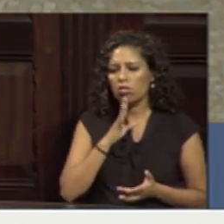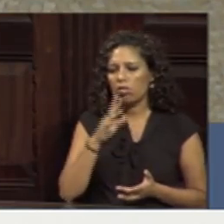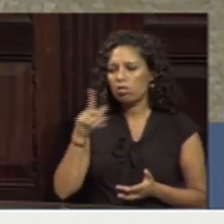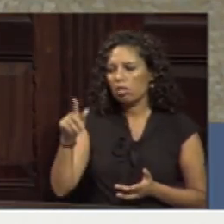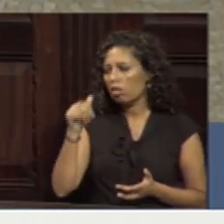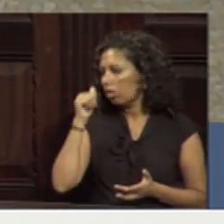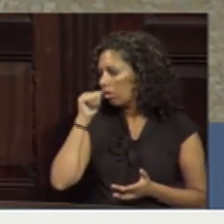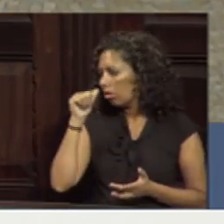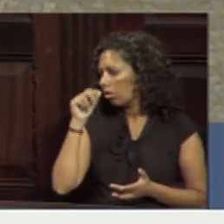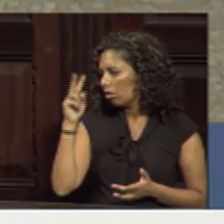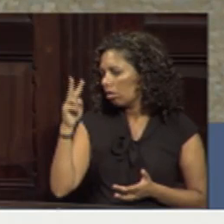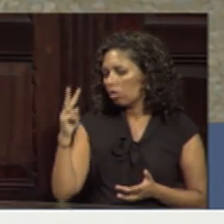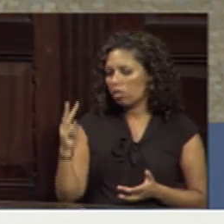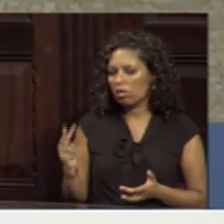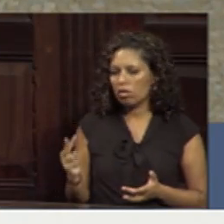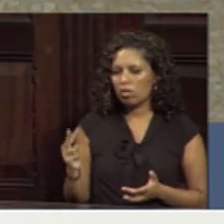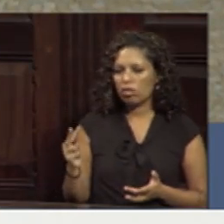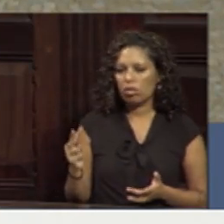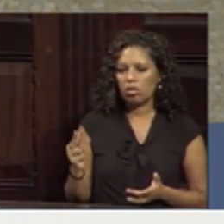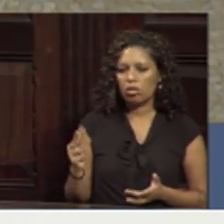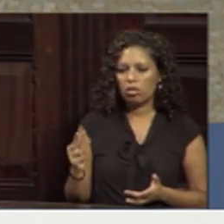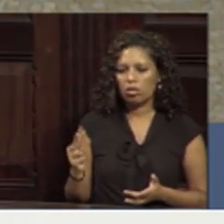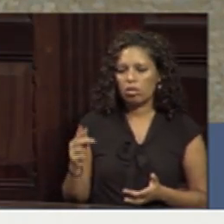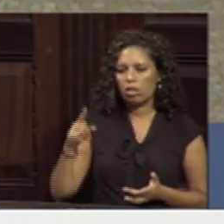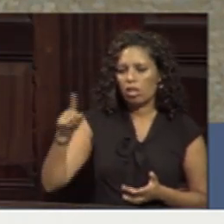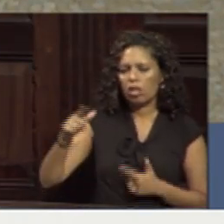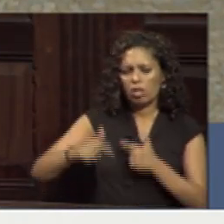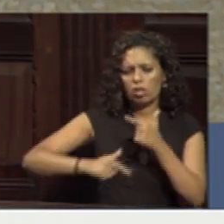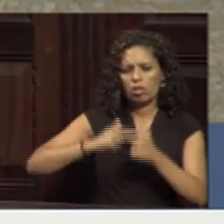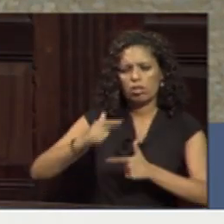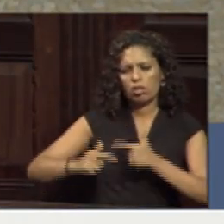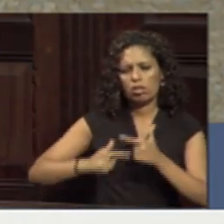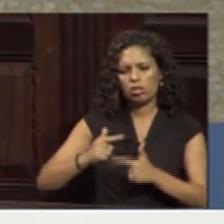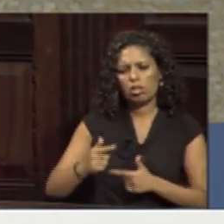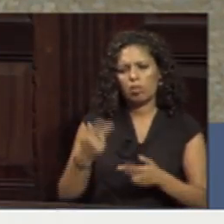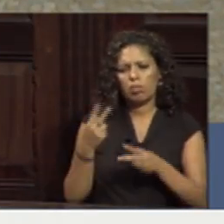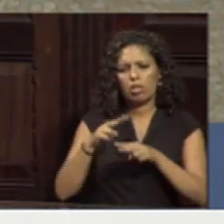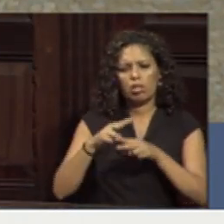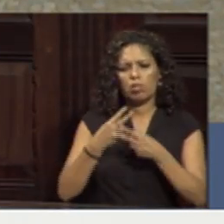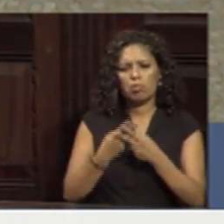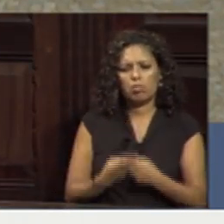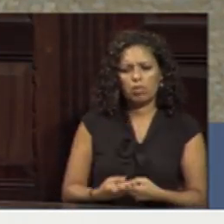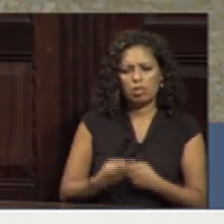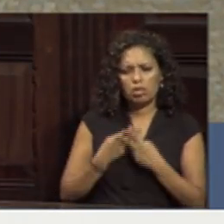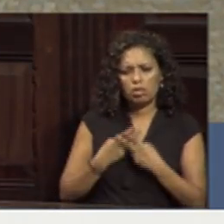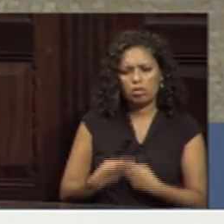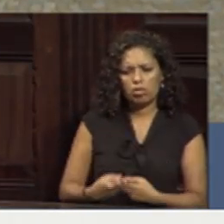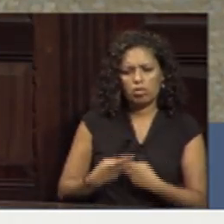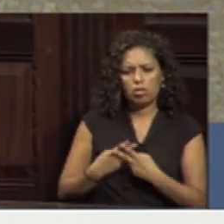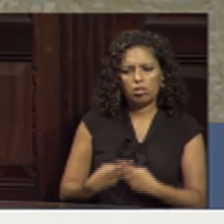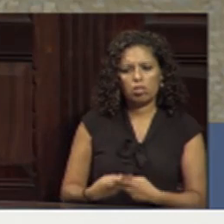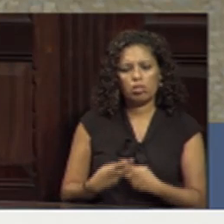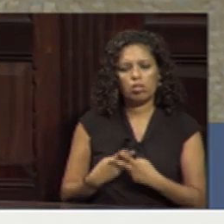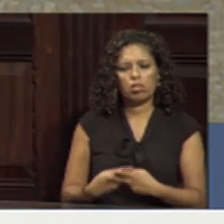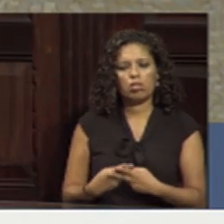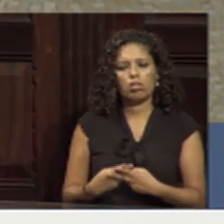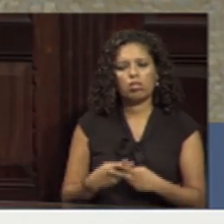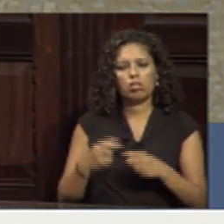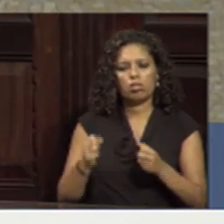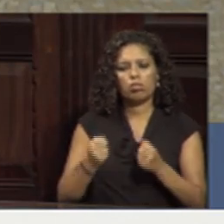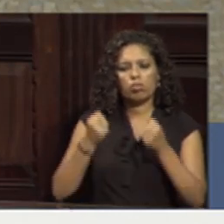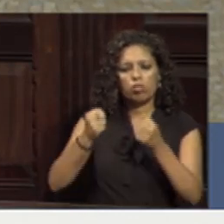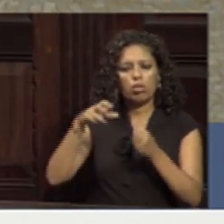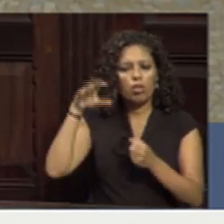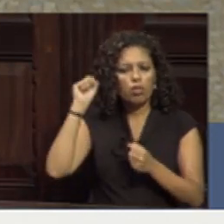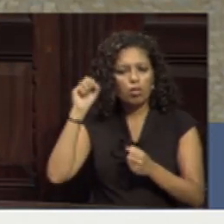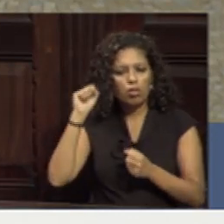nessa casa, acompanhei muitas vezes o trabalho dela, a paciência dela em ouvir todas as pessoas que